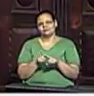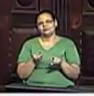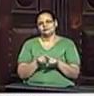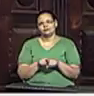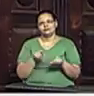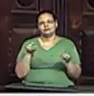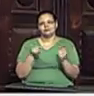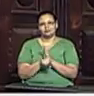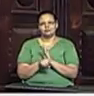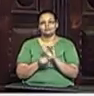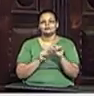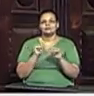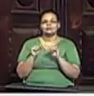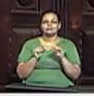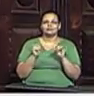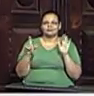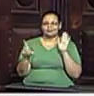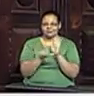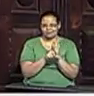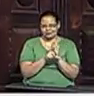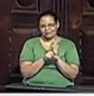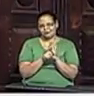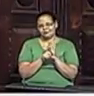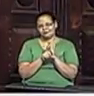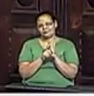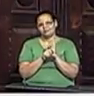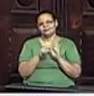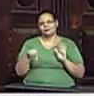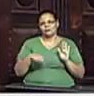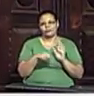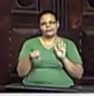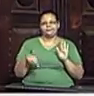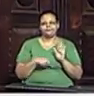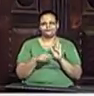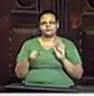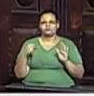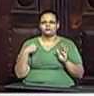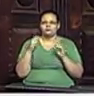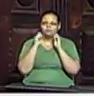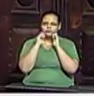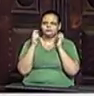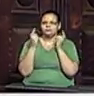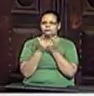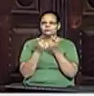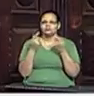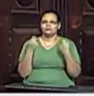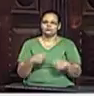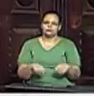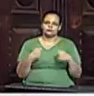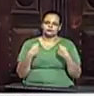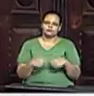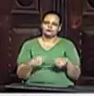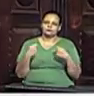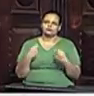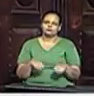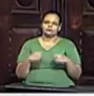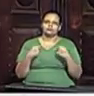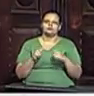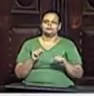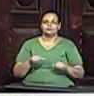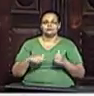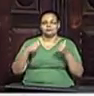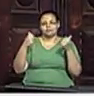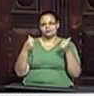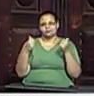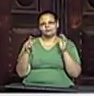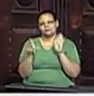a questão aqui, a questão legislativa. Nós, nessa Casa Legislativa, precisamos aprimorar a